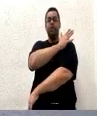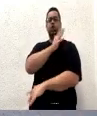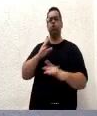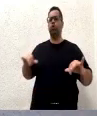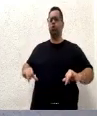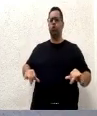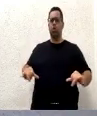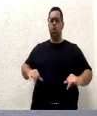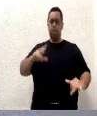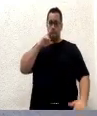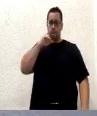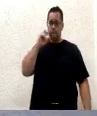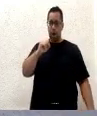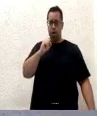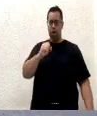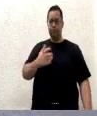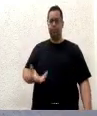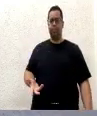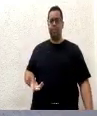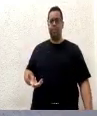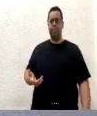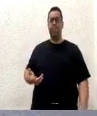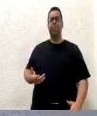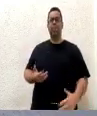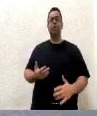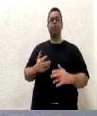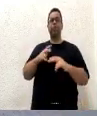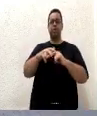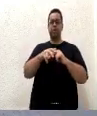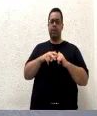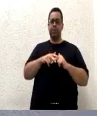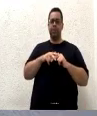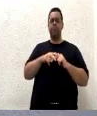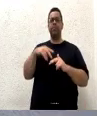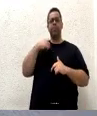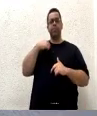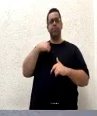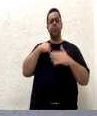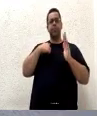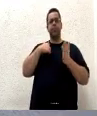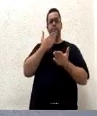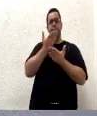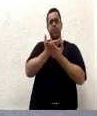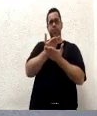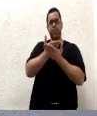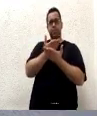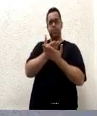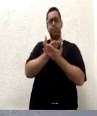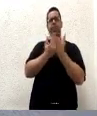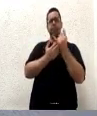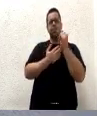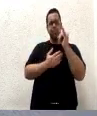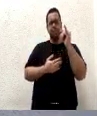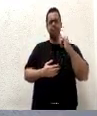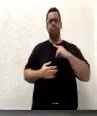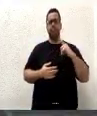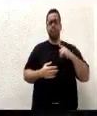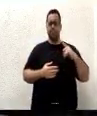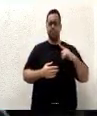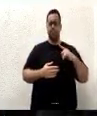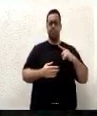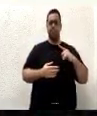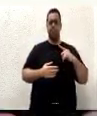o índice de internação para essa população é mais elevado. Eu até fui checar se era isso mesmo, puxei lá no tabinete se o número